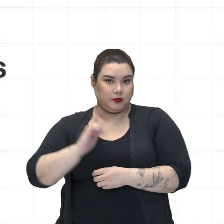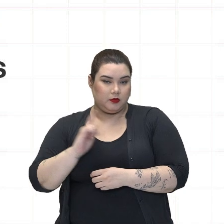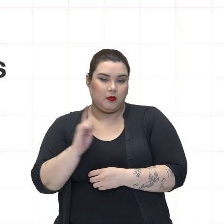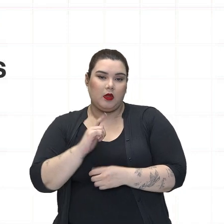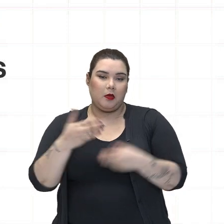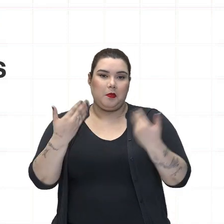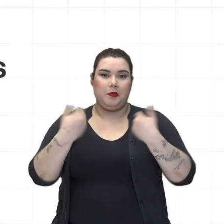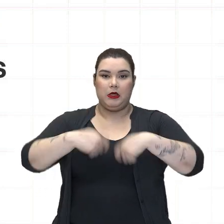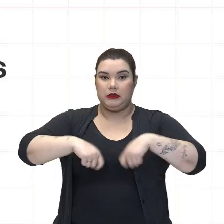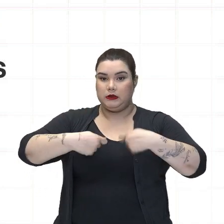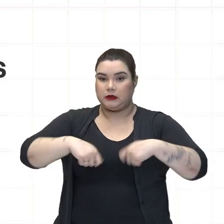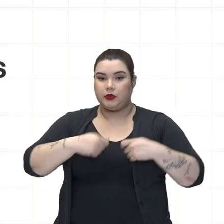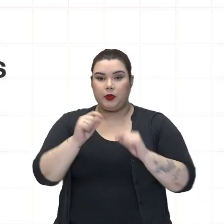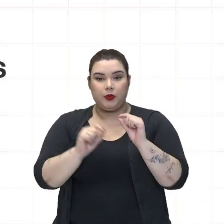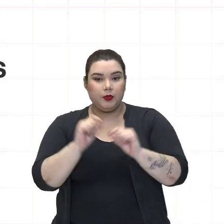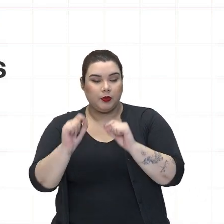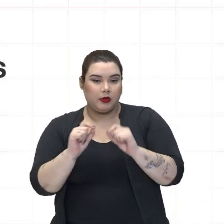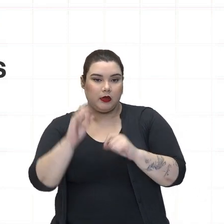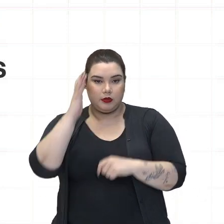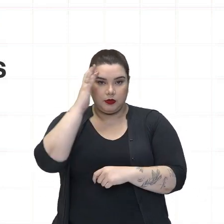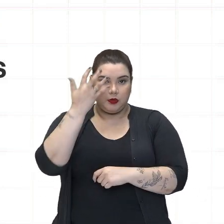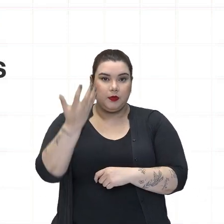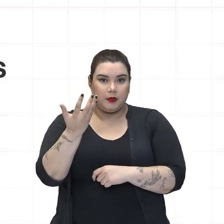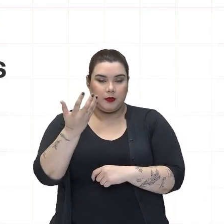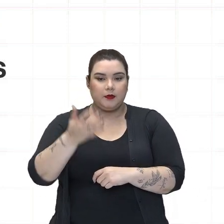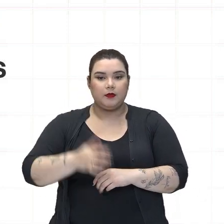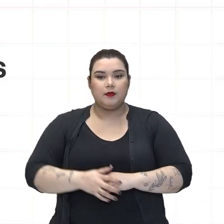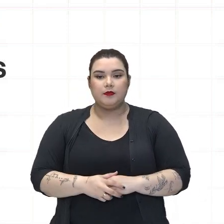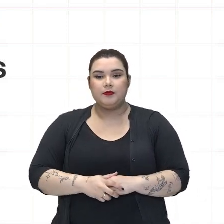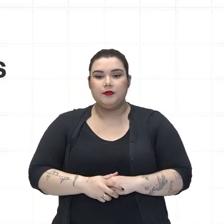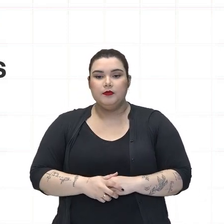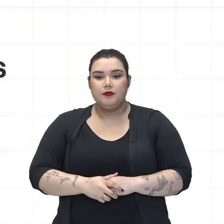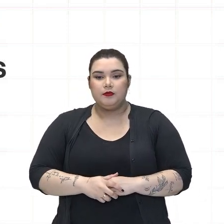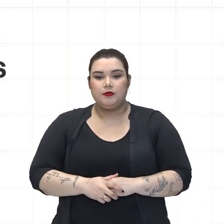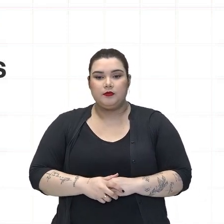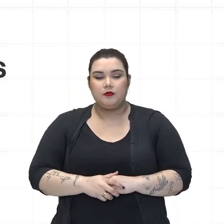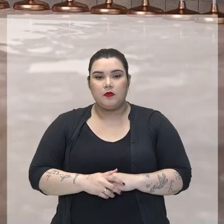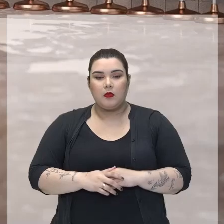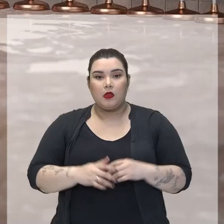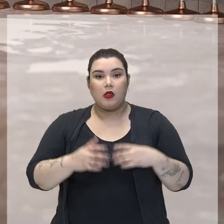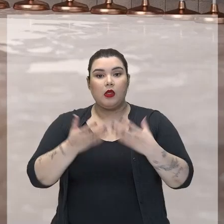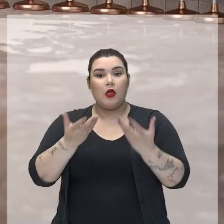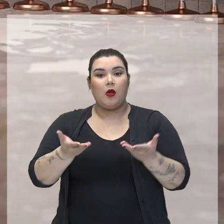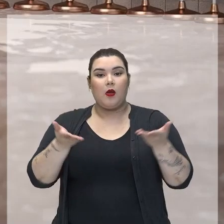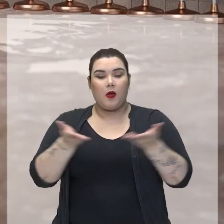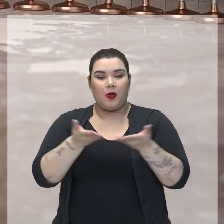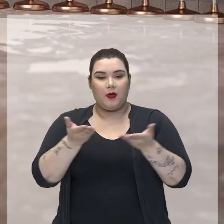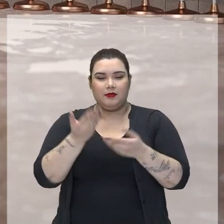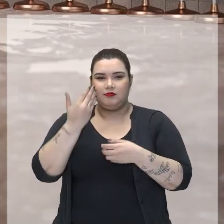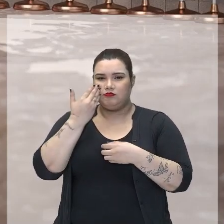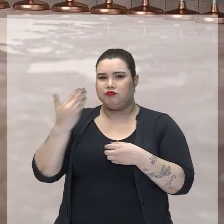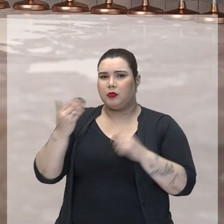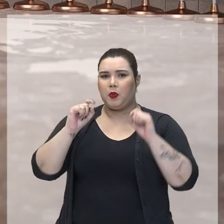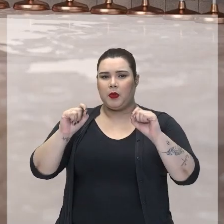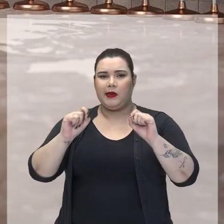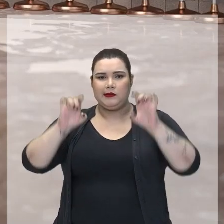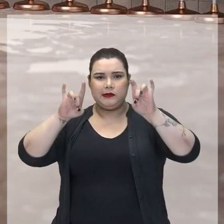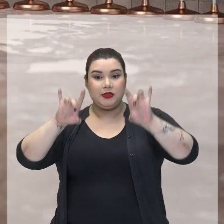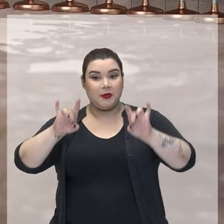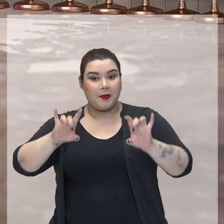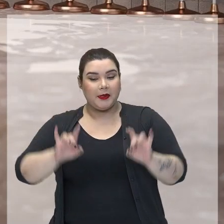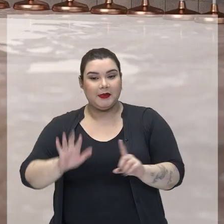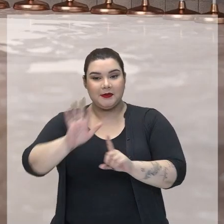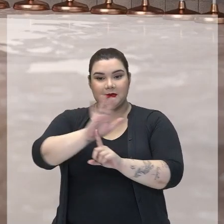ainda têm que resolver, né? Pessoal, eu estou aqui na minha grande bancada e